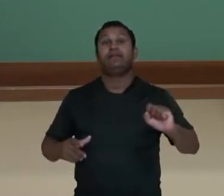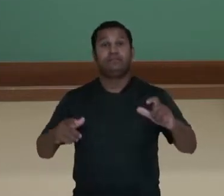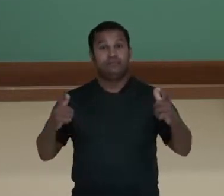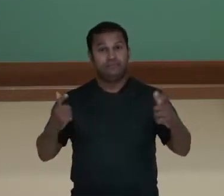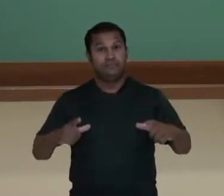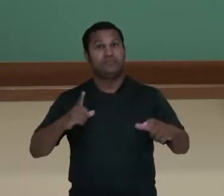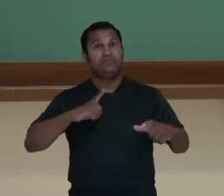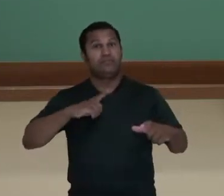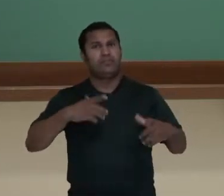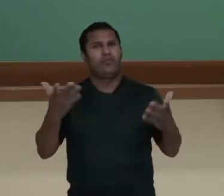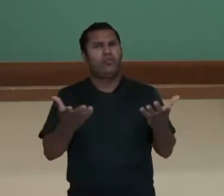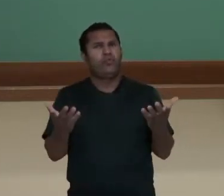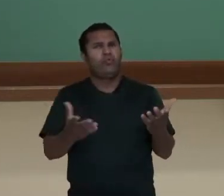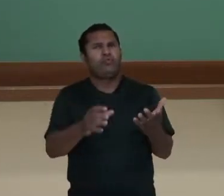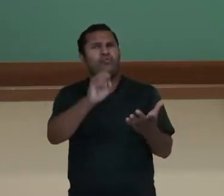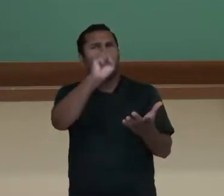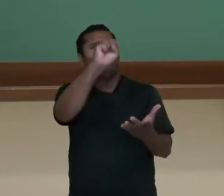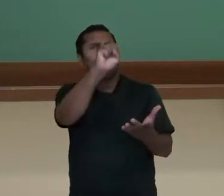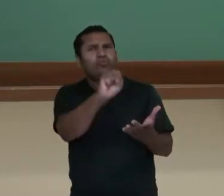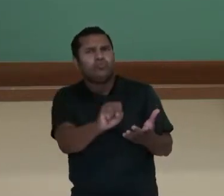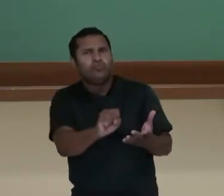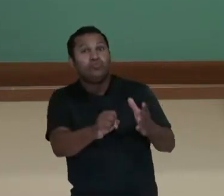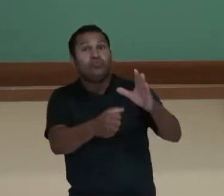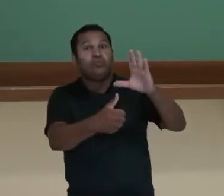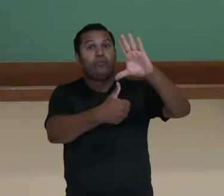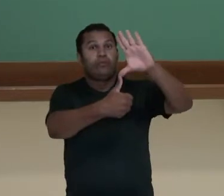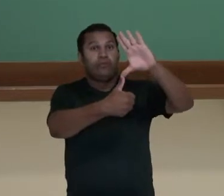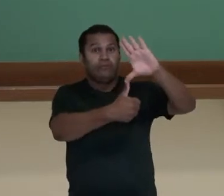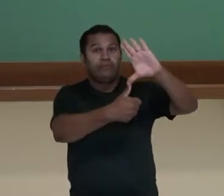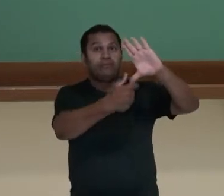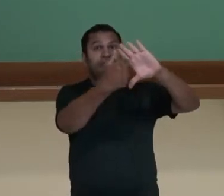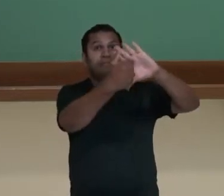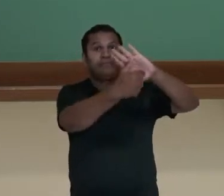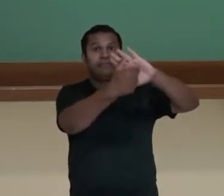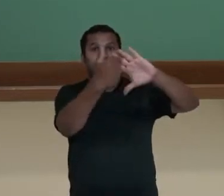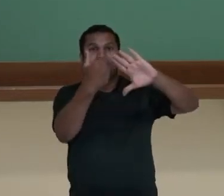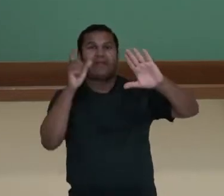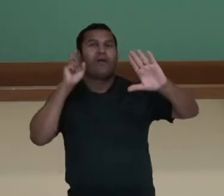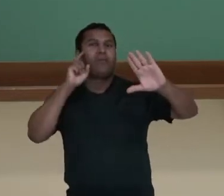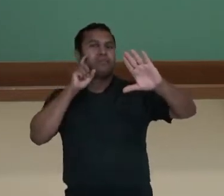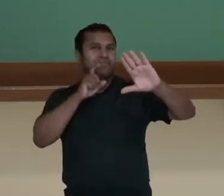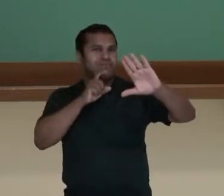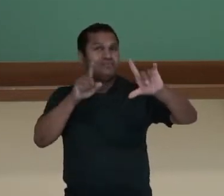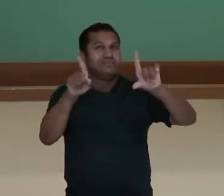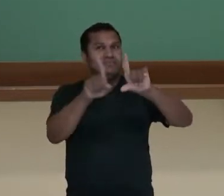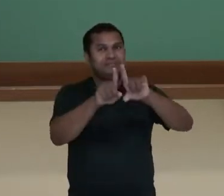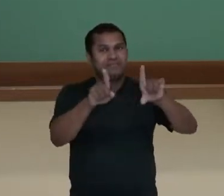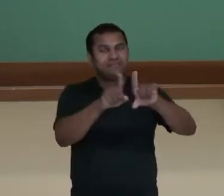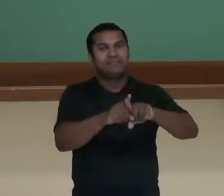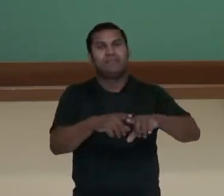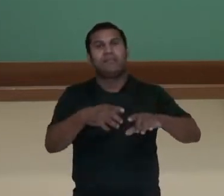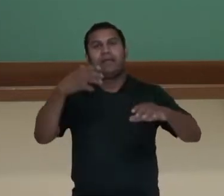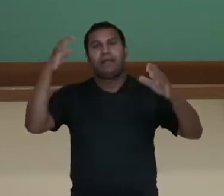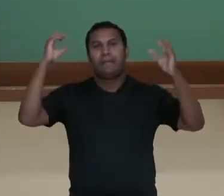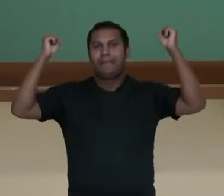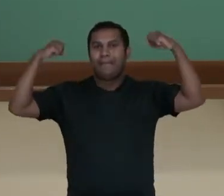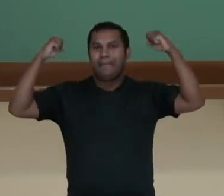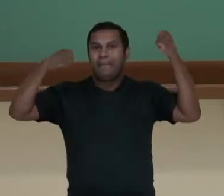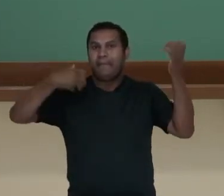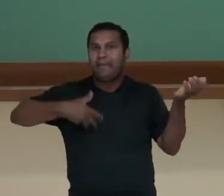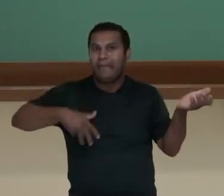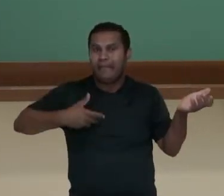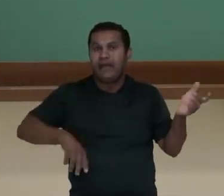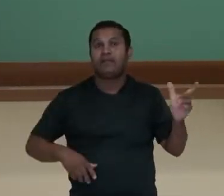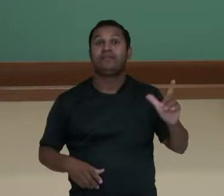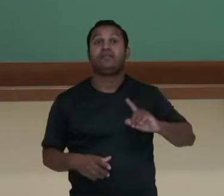Estados Unidos, o México, e foram conquistados pelos espanhóis que chegaram aqui na América no final